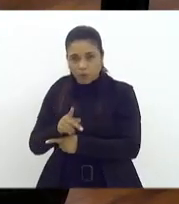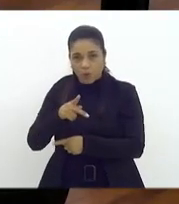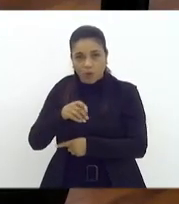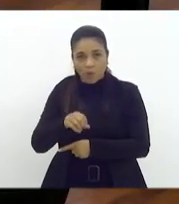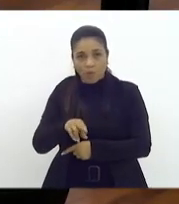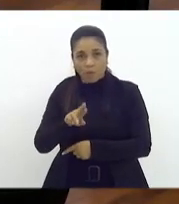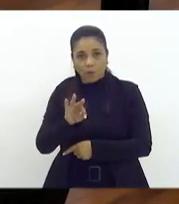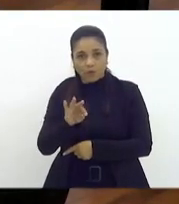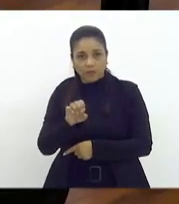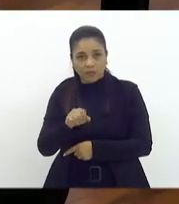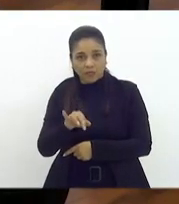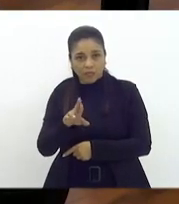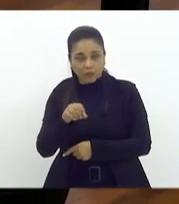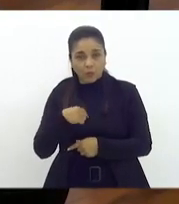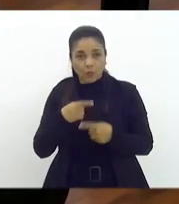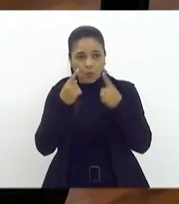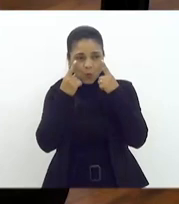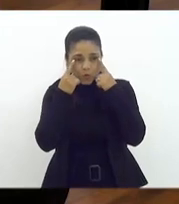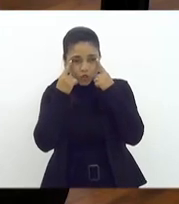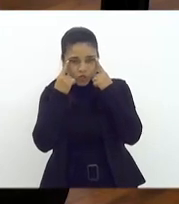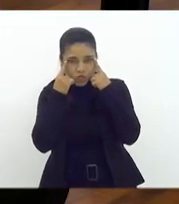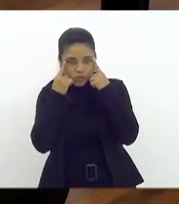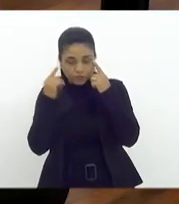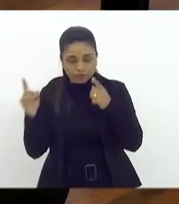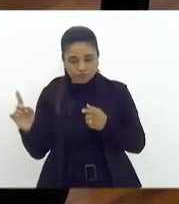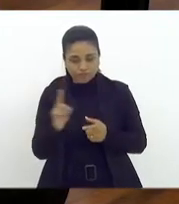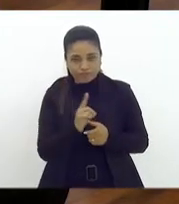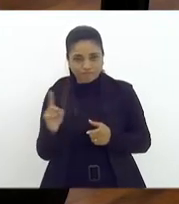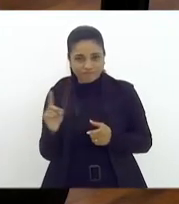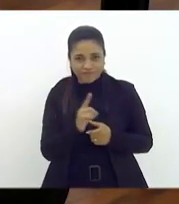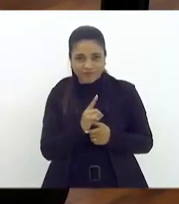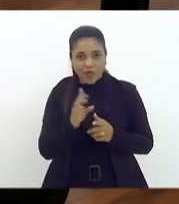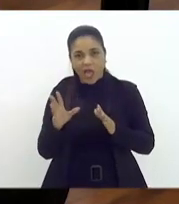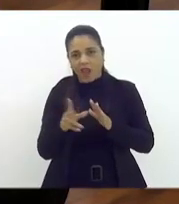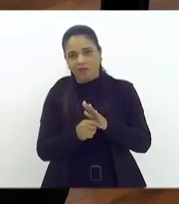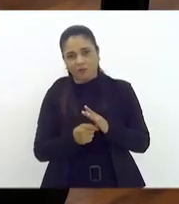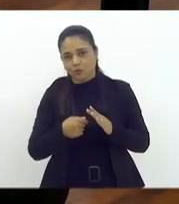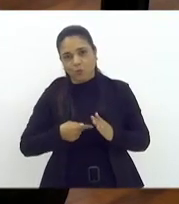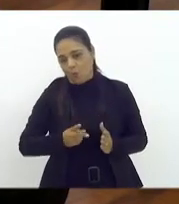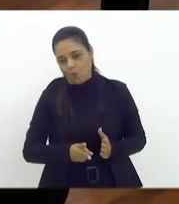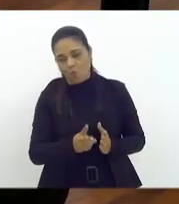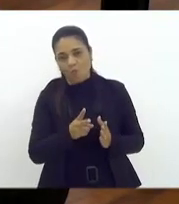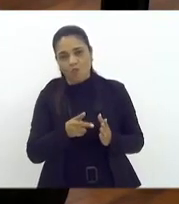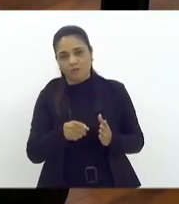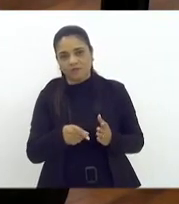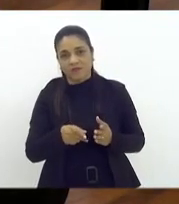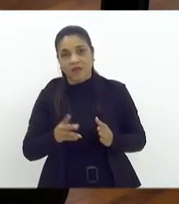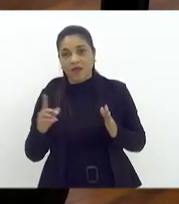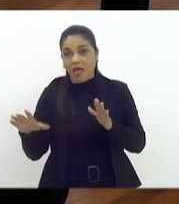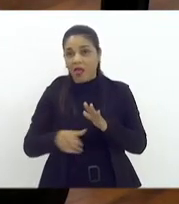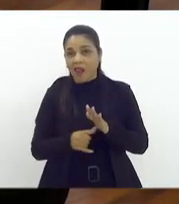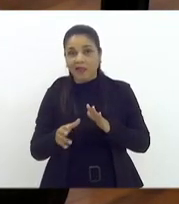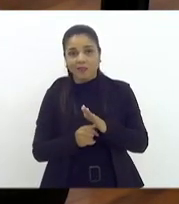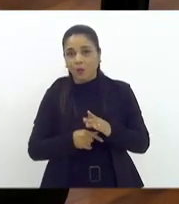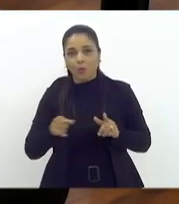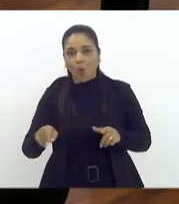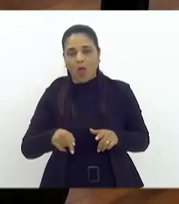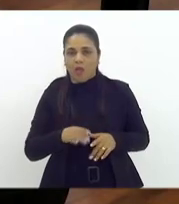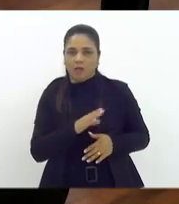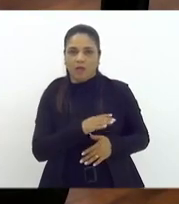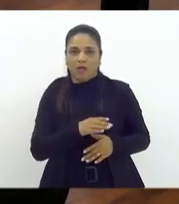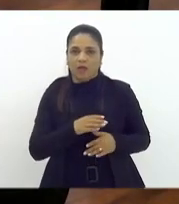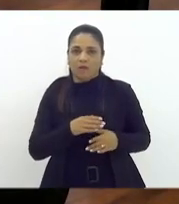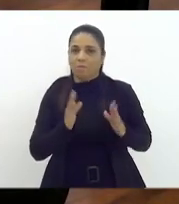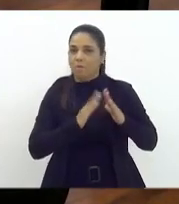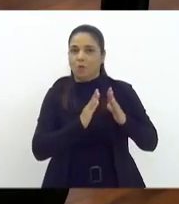distinguir que esses olhinhos puxados que estavam entrando eram ladrões não eram moradores Vocês entenderam o grau de dificuldade que eu tenho